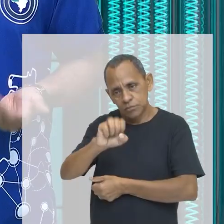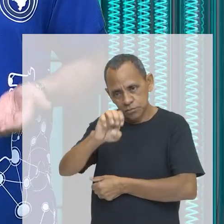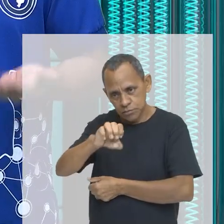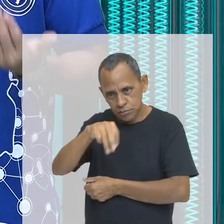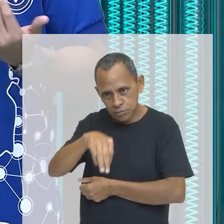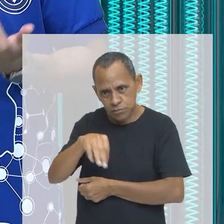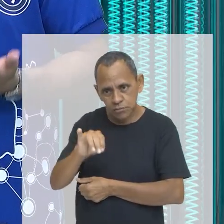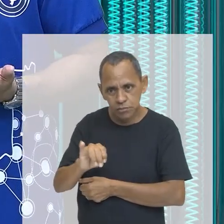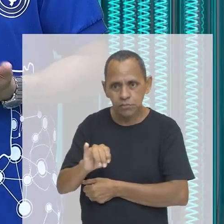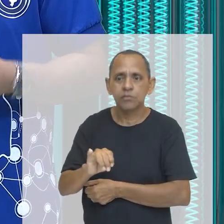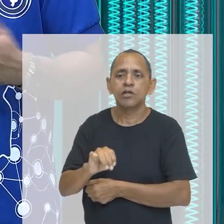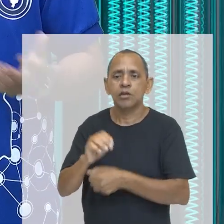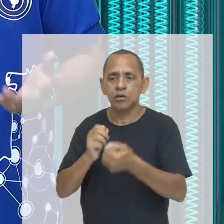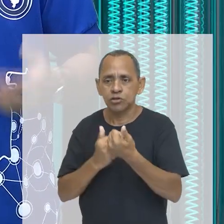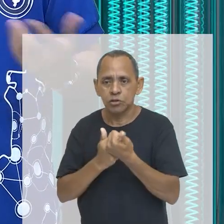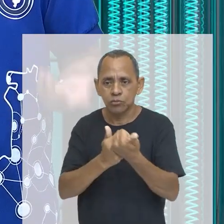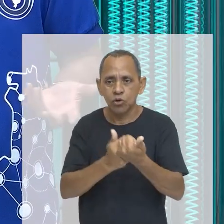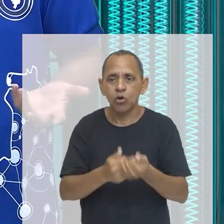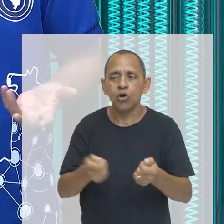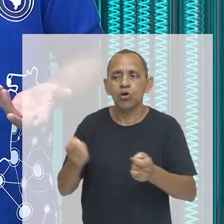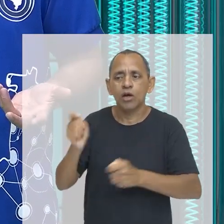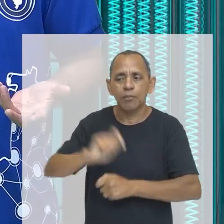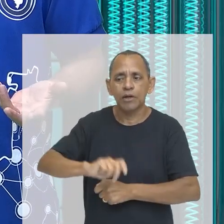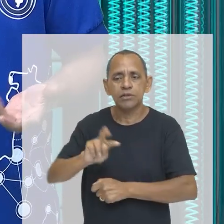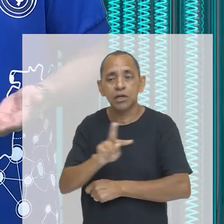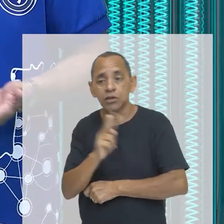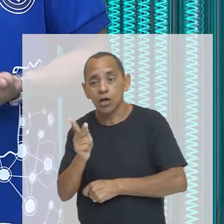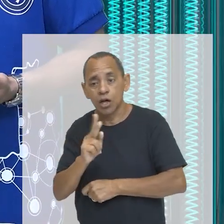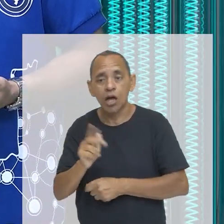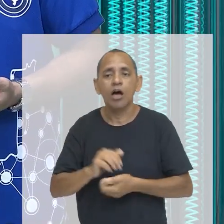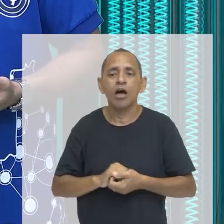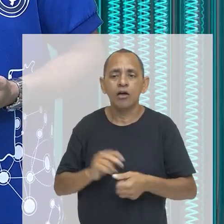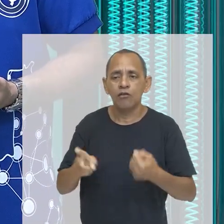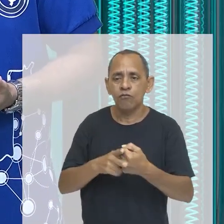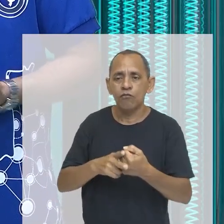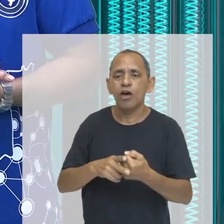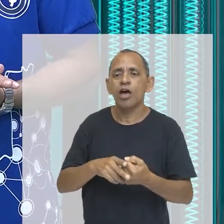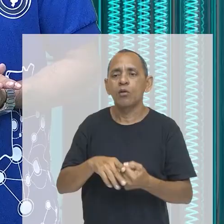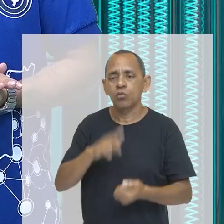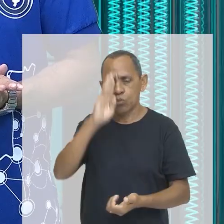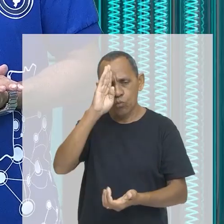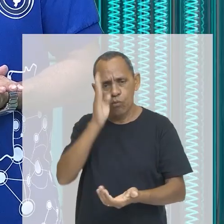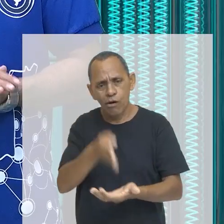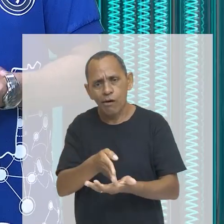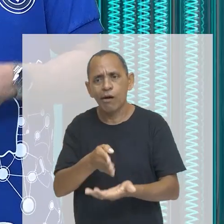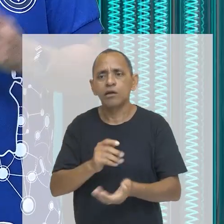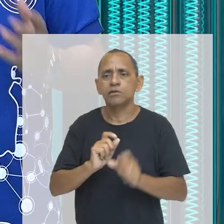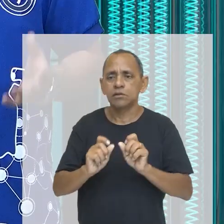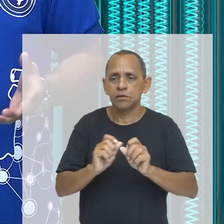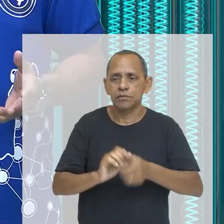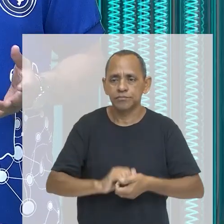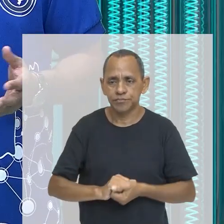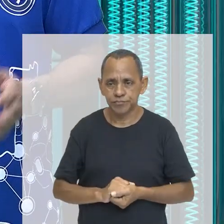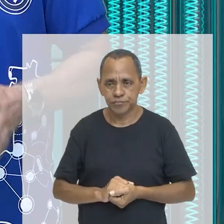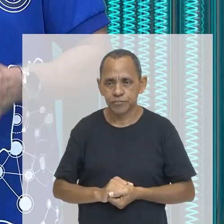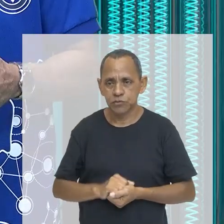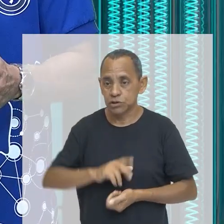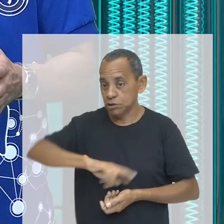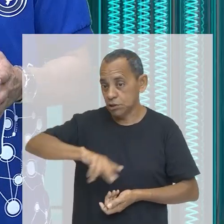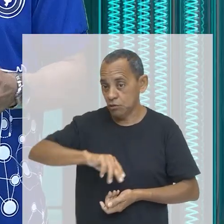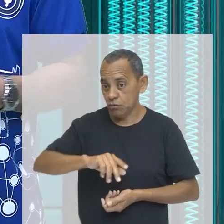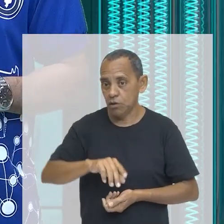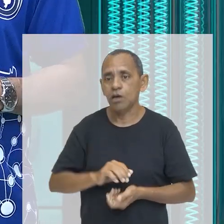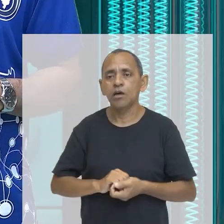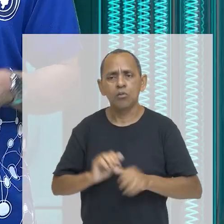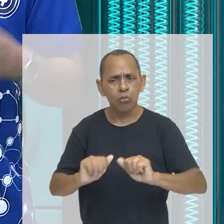podem assumir função de verbo normal, de um verbo regular. Então, ele não é só um verbo modal, por classificação. Ele